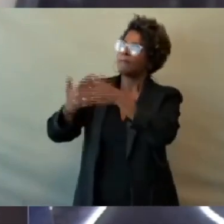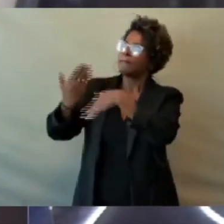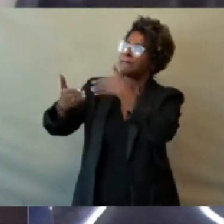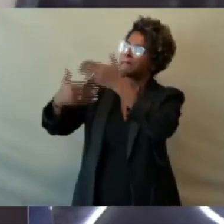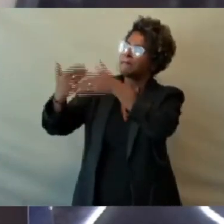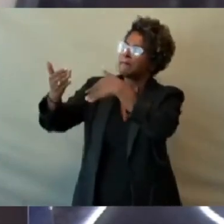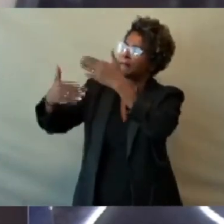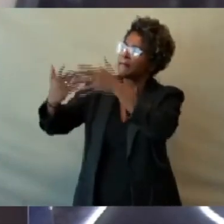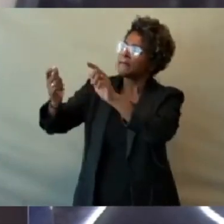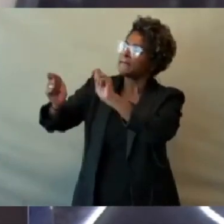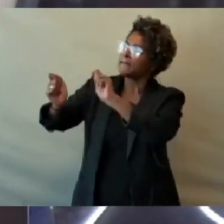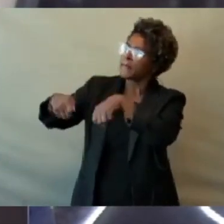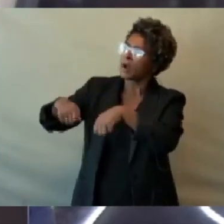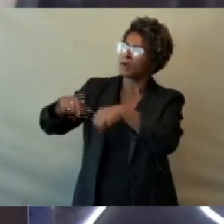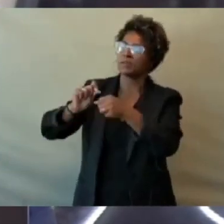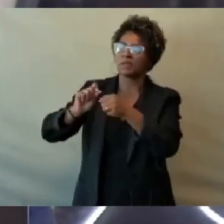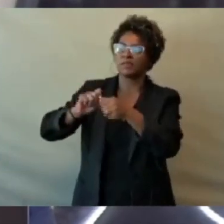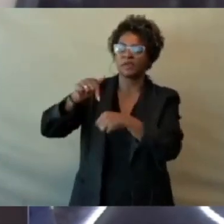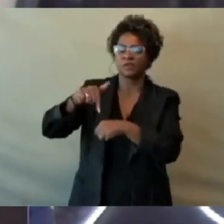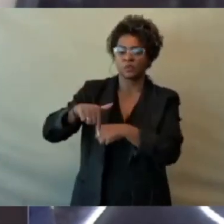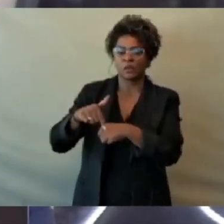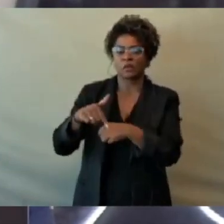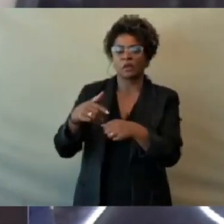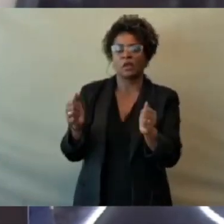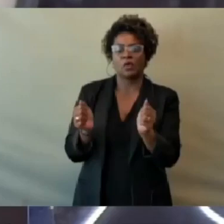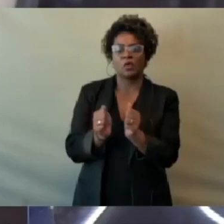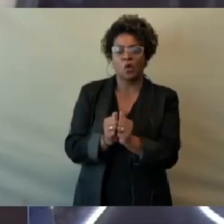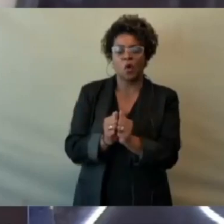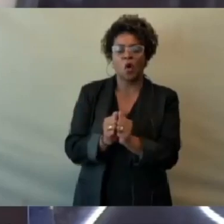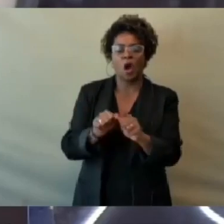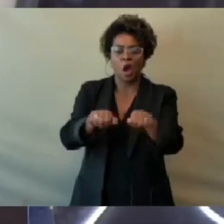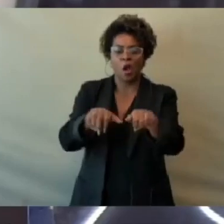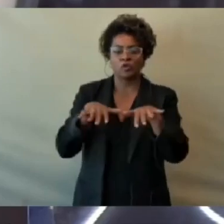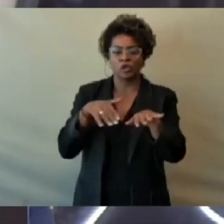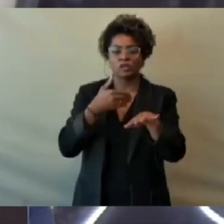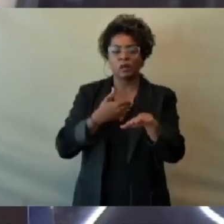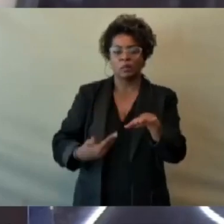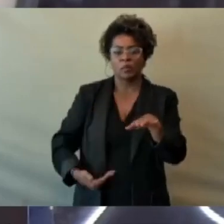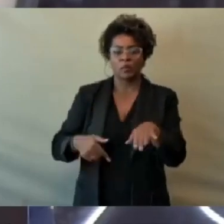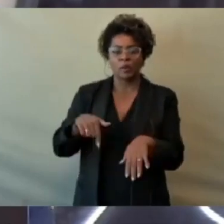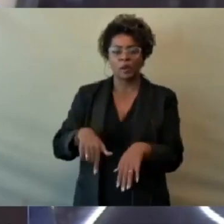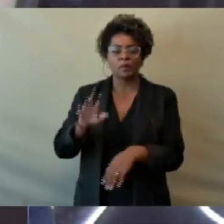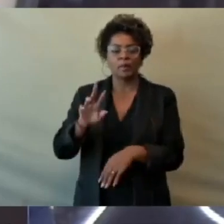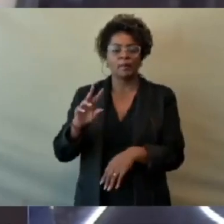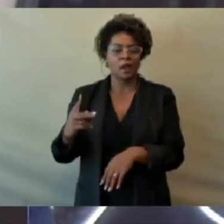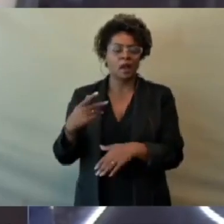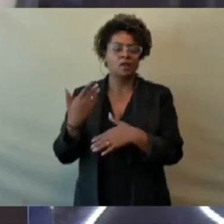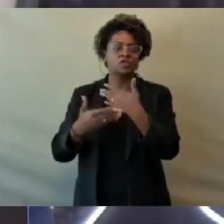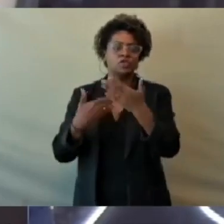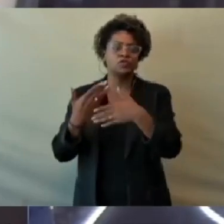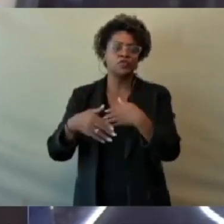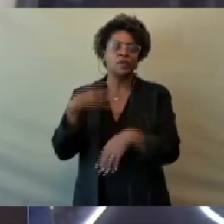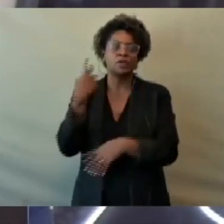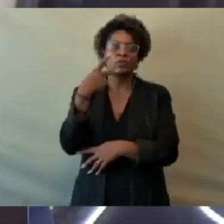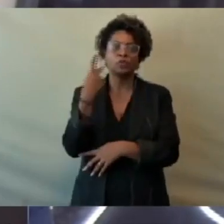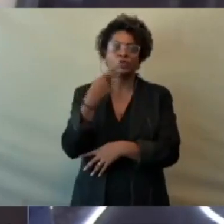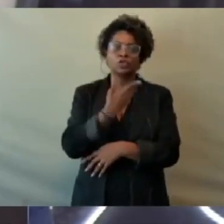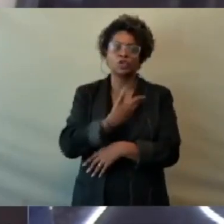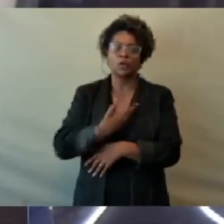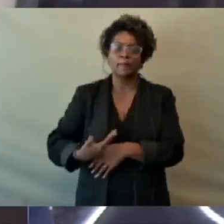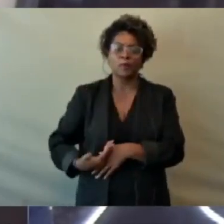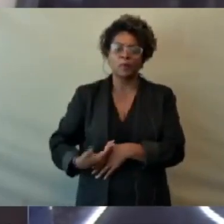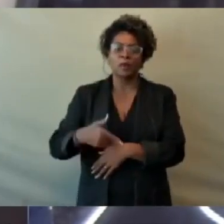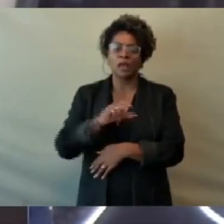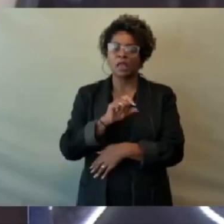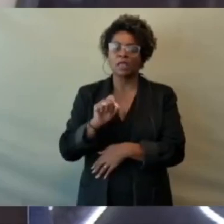públicas para a cidade são desenvolvimentos de políticas públicas do qual a gente pensava de um modo às vezes a gente